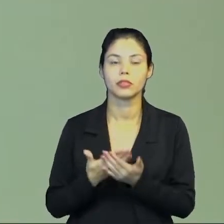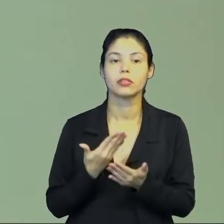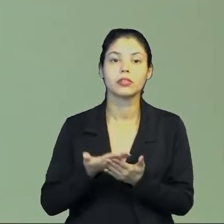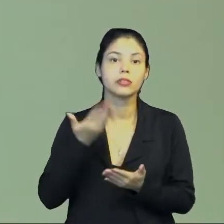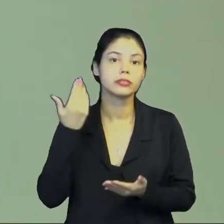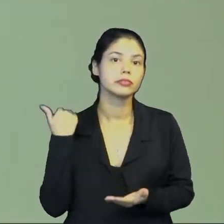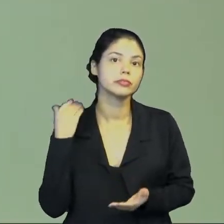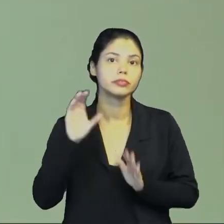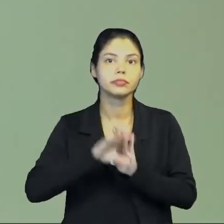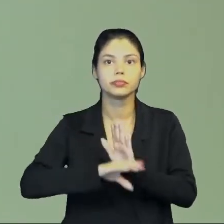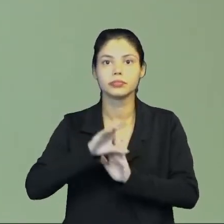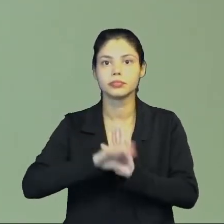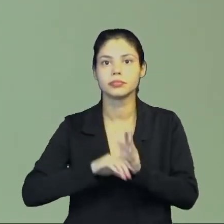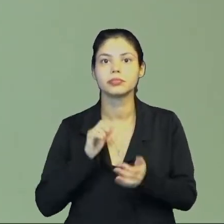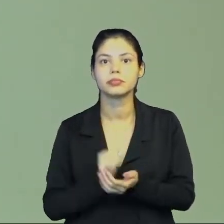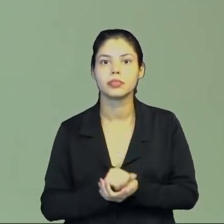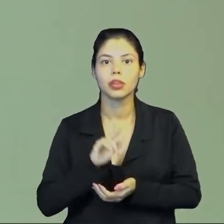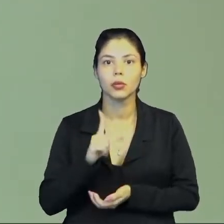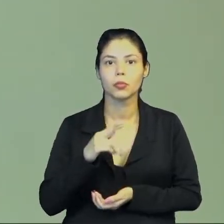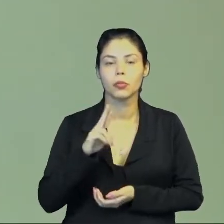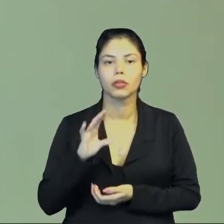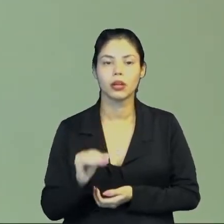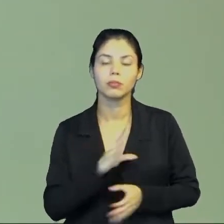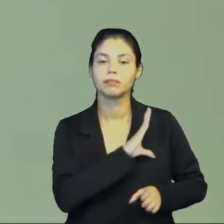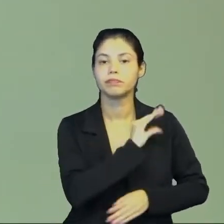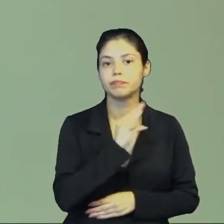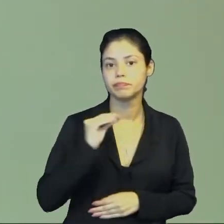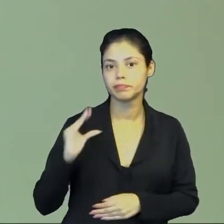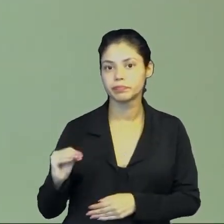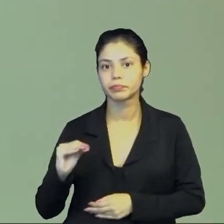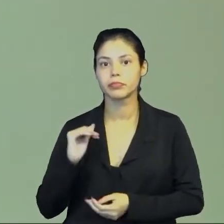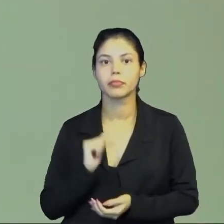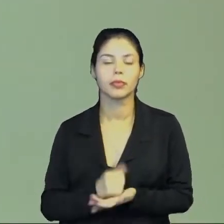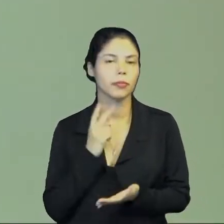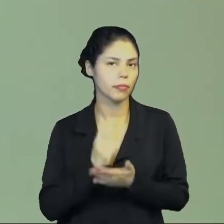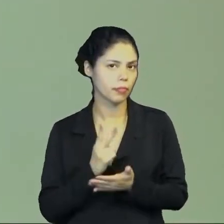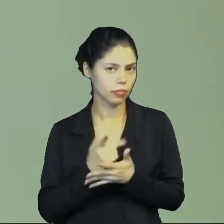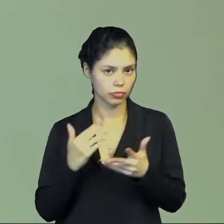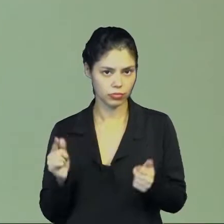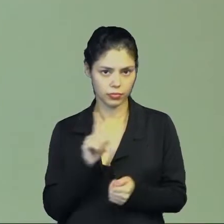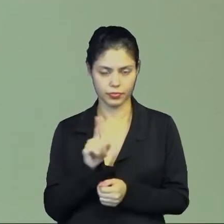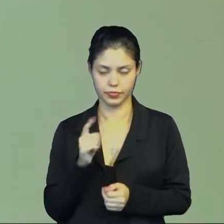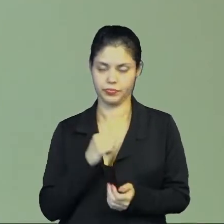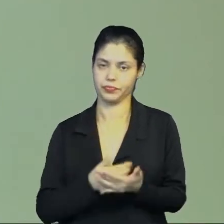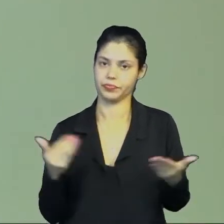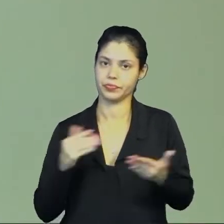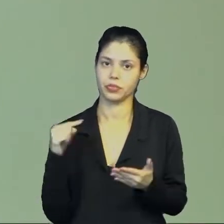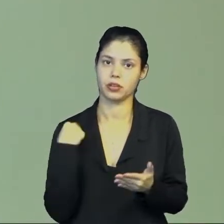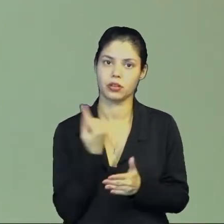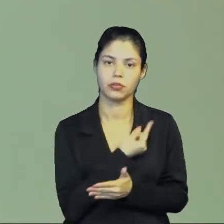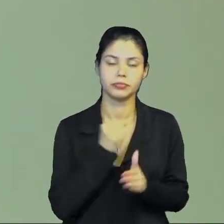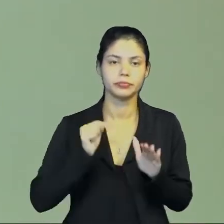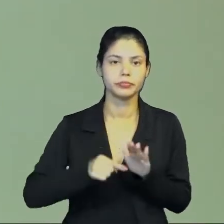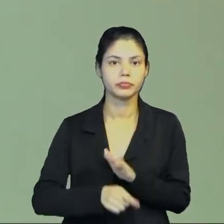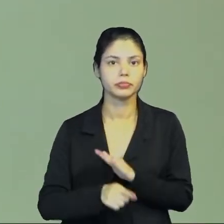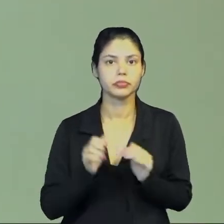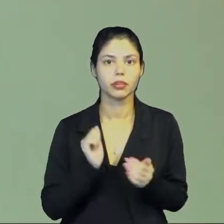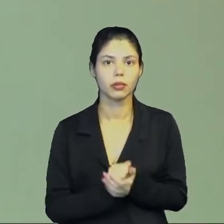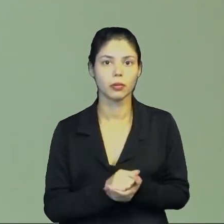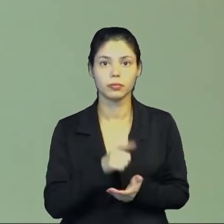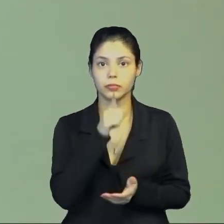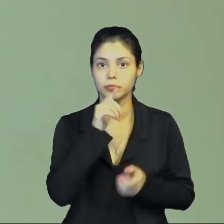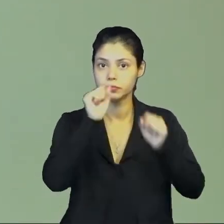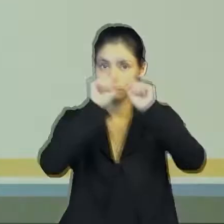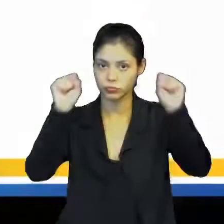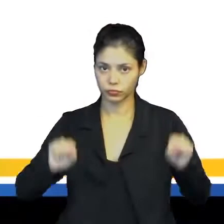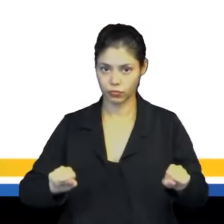conceitos básicos sobre puberdade e adolescência, que não são a mesma coisa. Hoje então vamos aprofundar sobre o aparelho